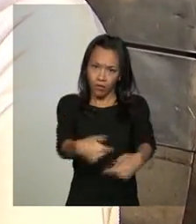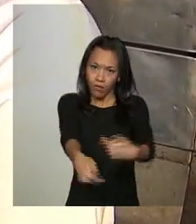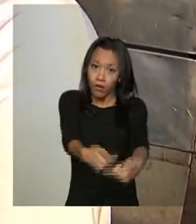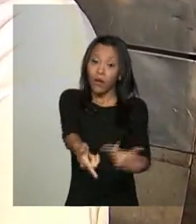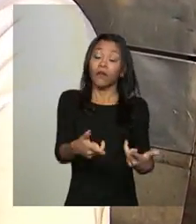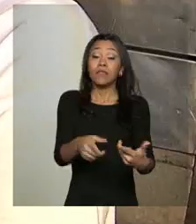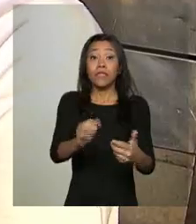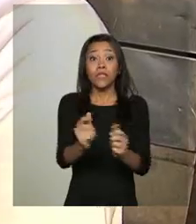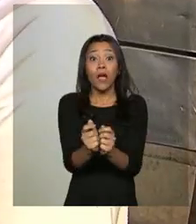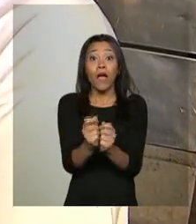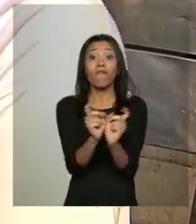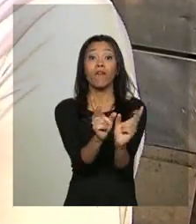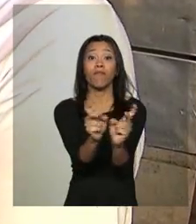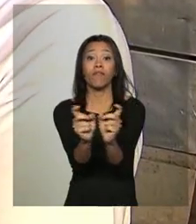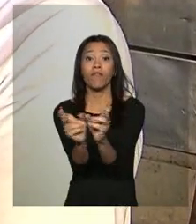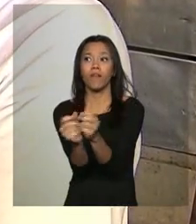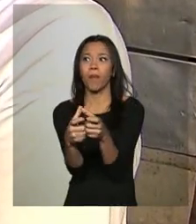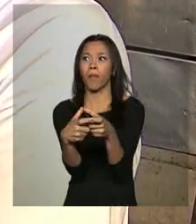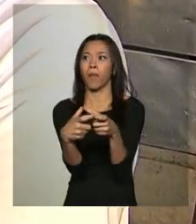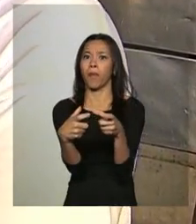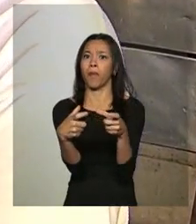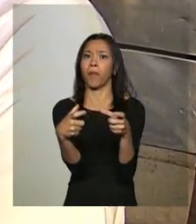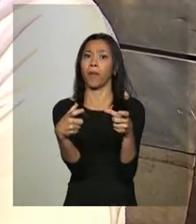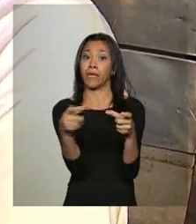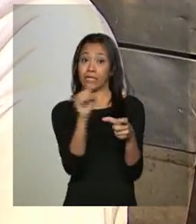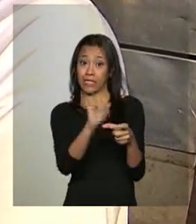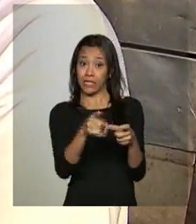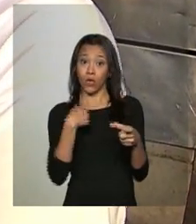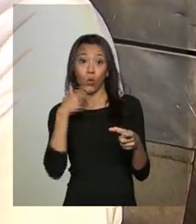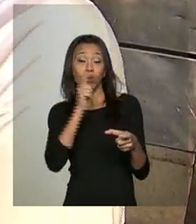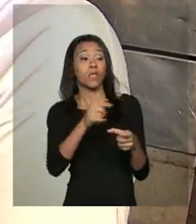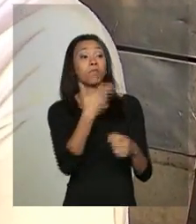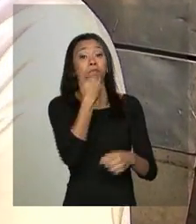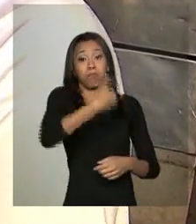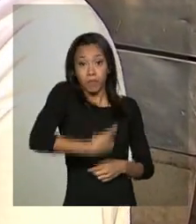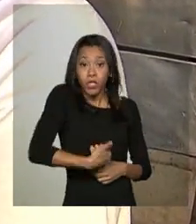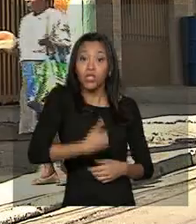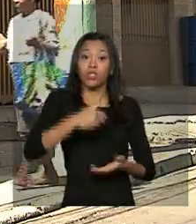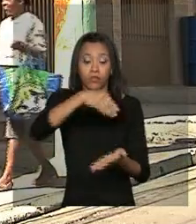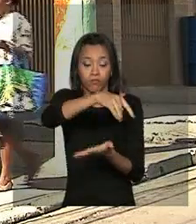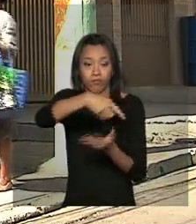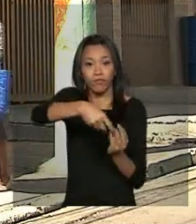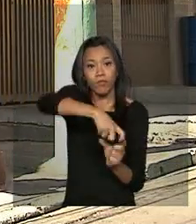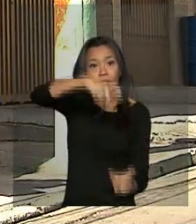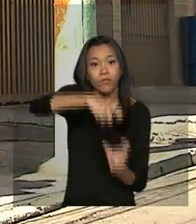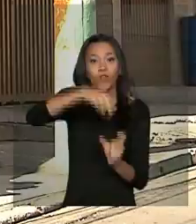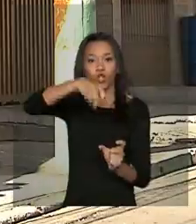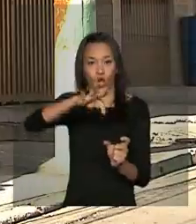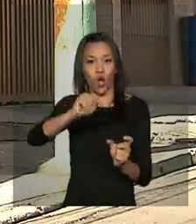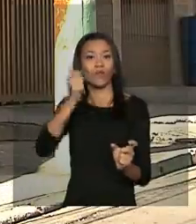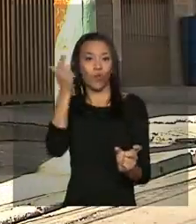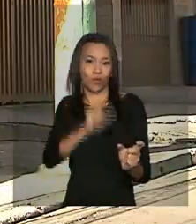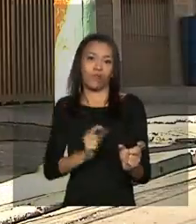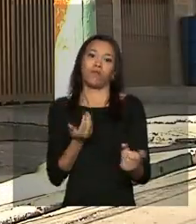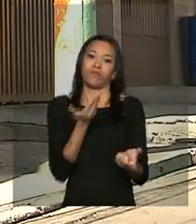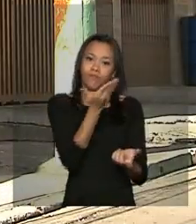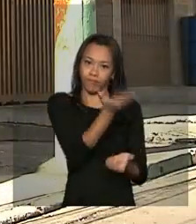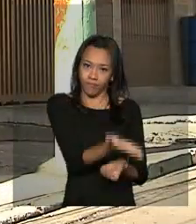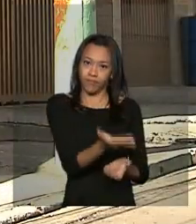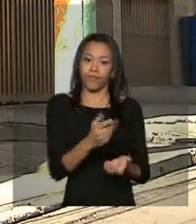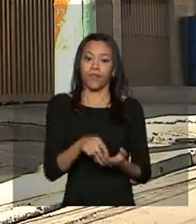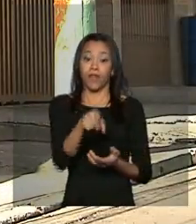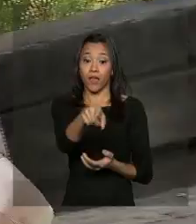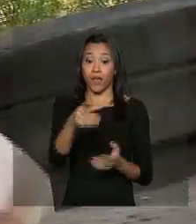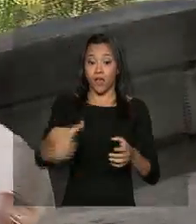as vendas também, que se eu chegar a pegar um mercado para entregar, eles pedirem nota fiscal, eu tenho como emitir. Em Osasco, já é hora de vender